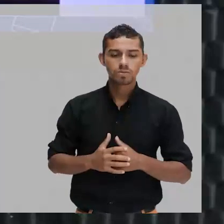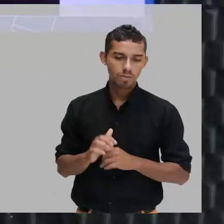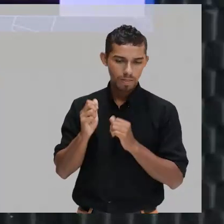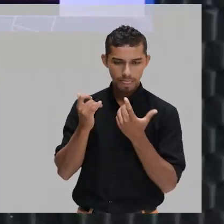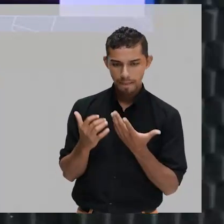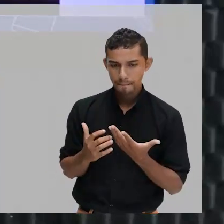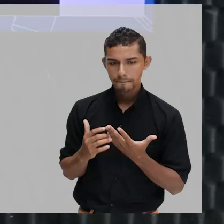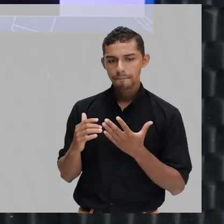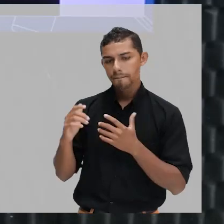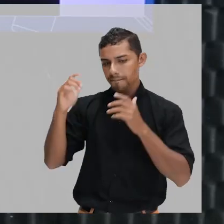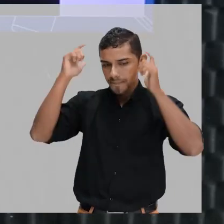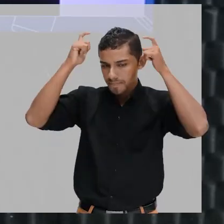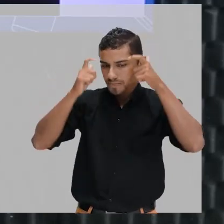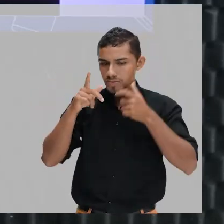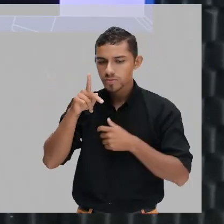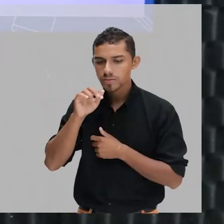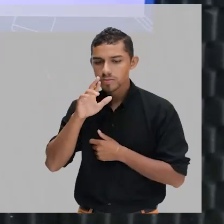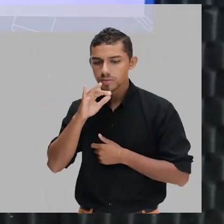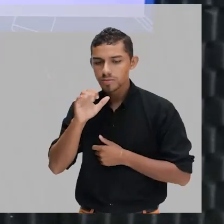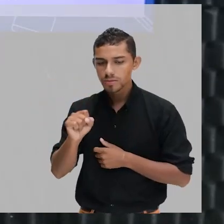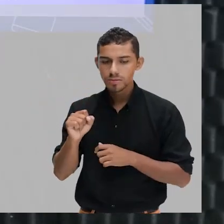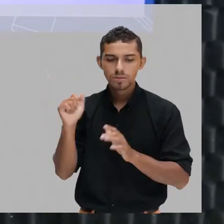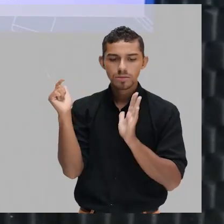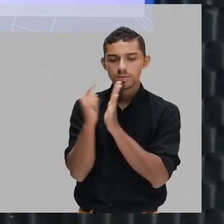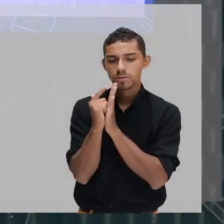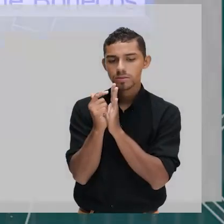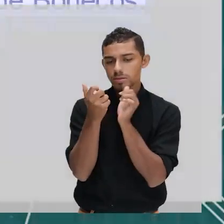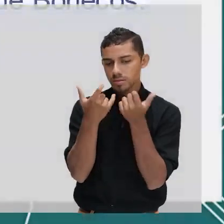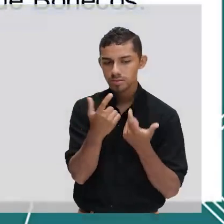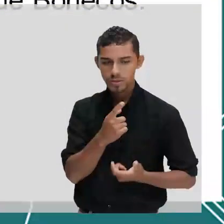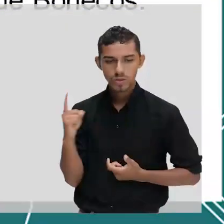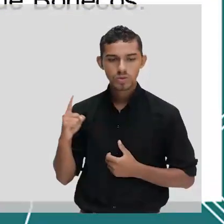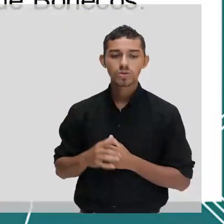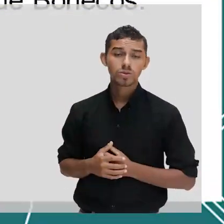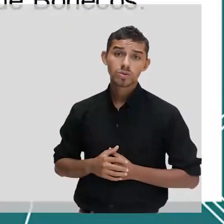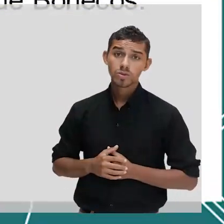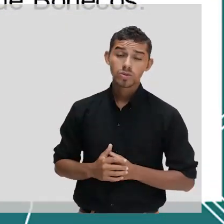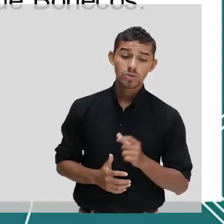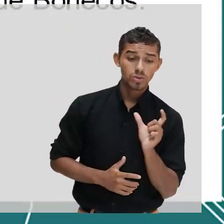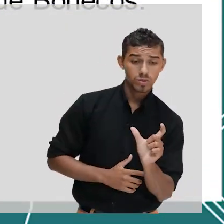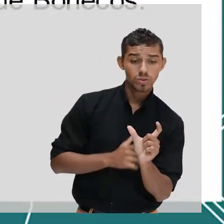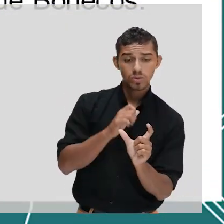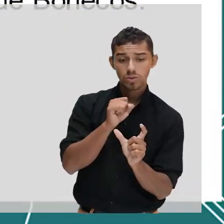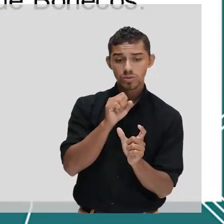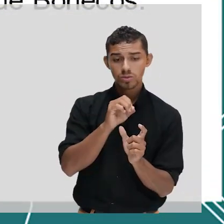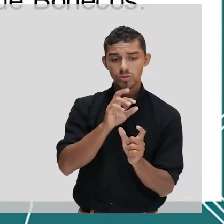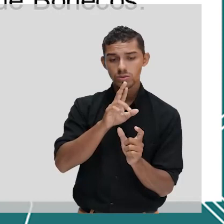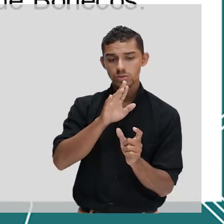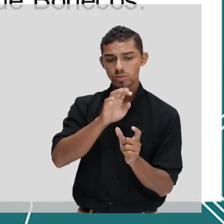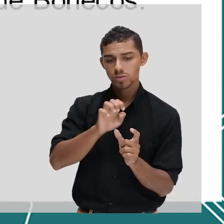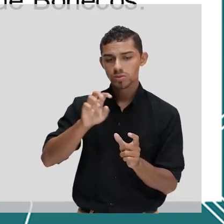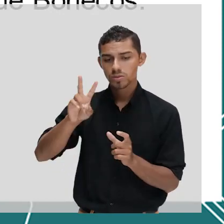Pequeno Príncipe em papel, pelo grupo Girinos. Sobre evento, eu separei alguns grupos